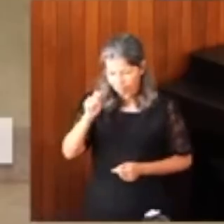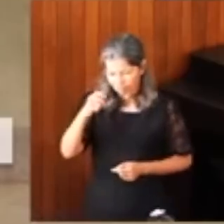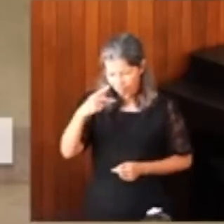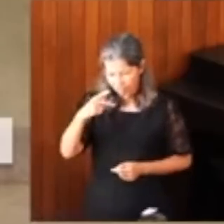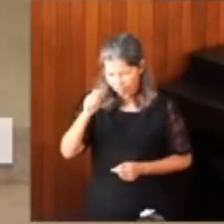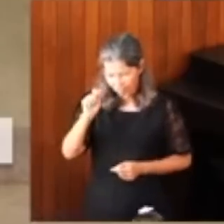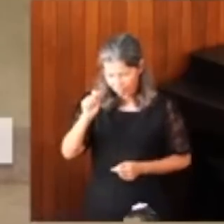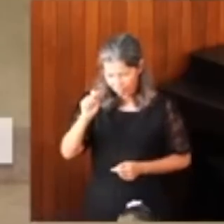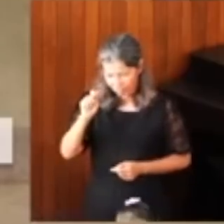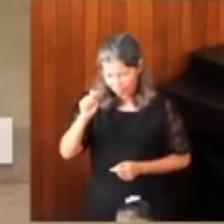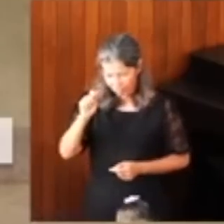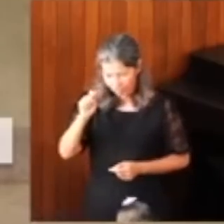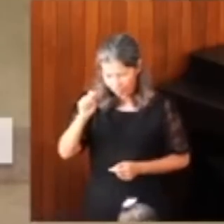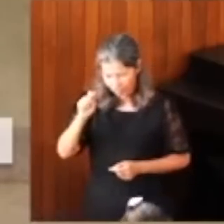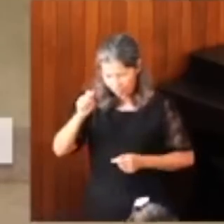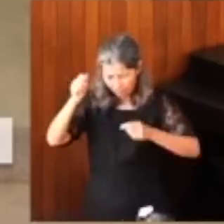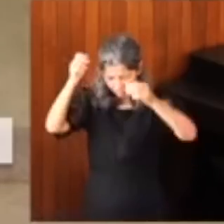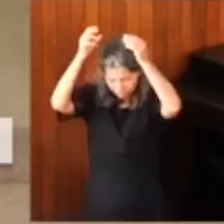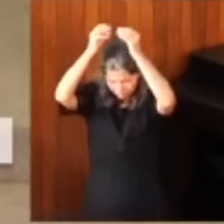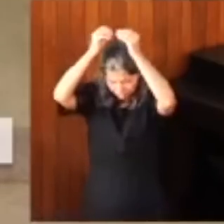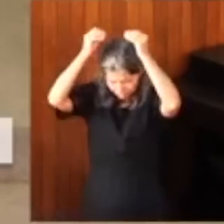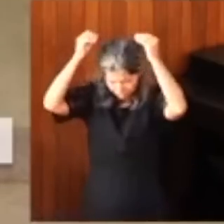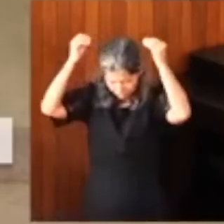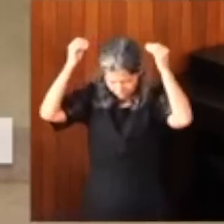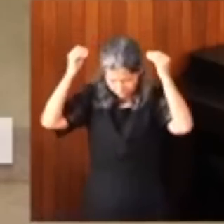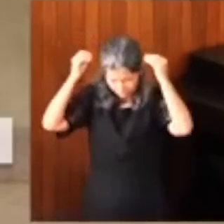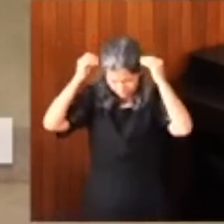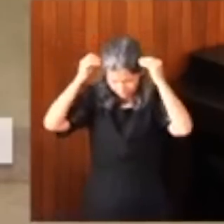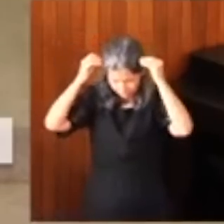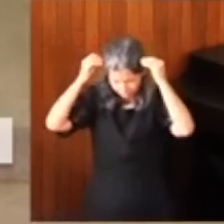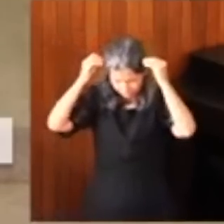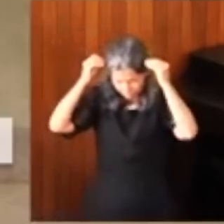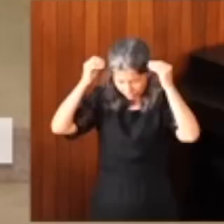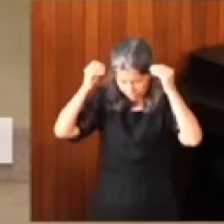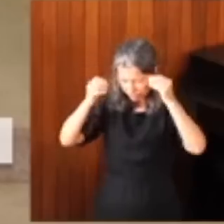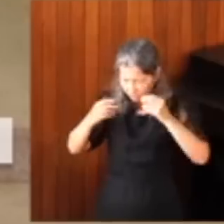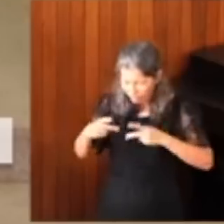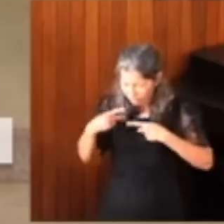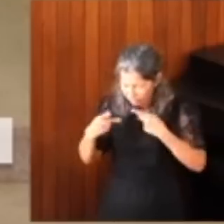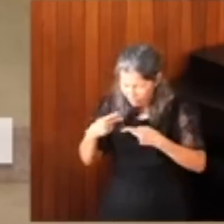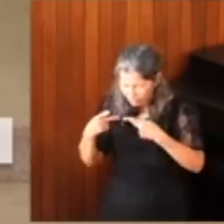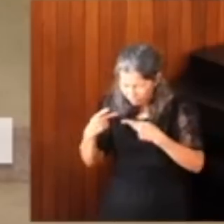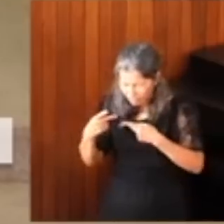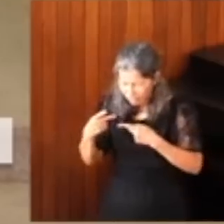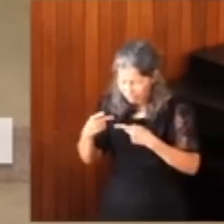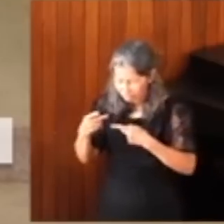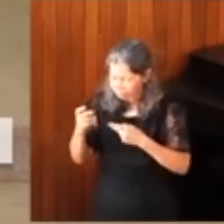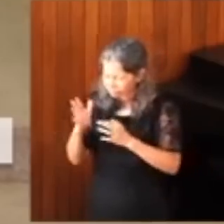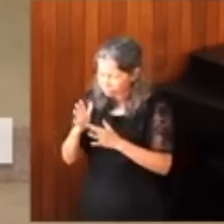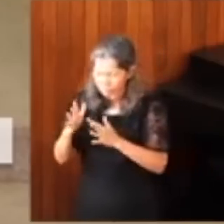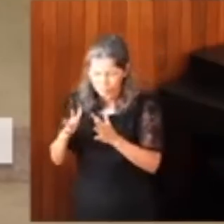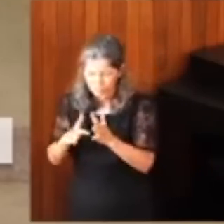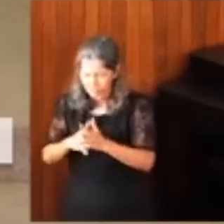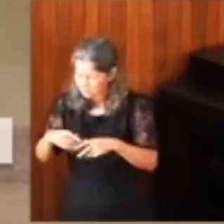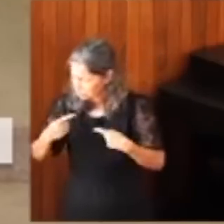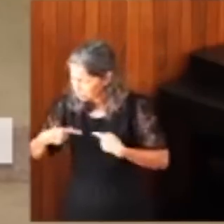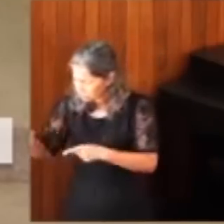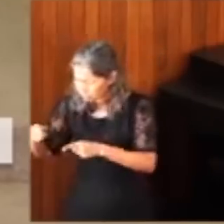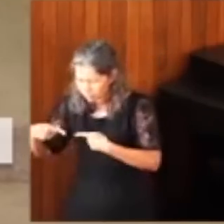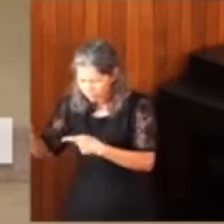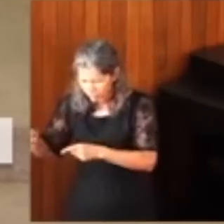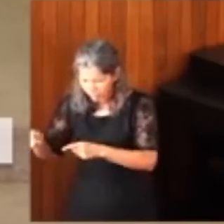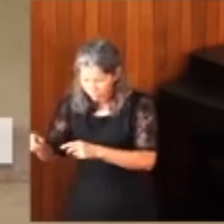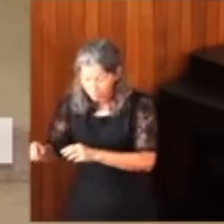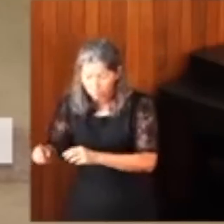a ponta pequena de Daniel 7:8. Blasfema contra Deus, persegue o povo de Deus, muda os tempos e a lei, e um